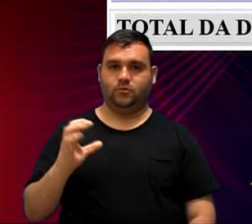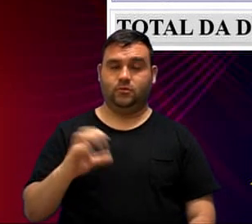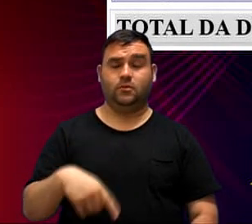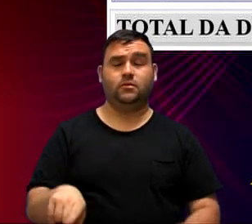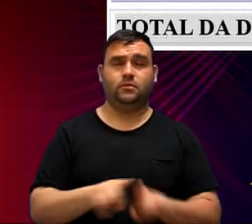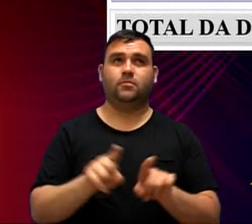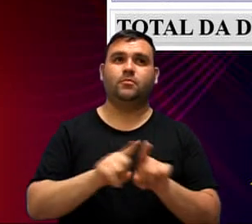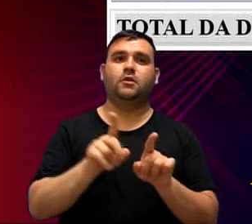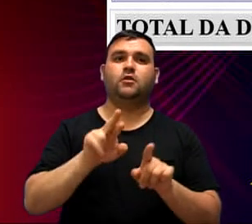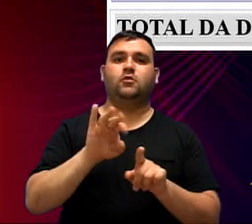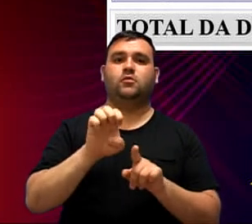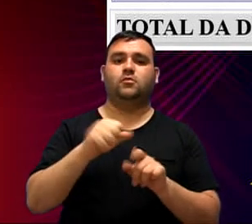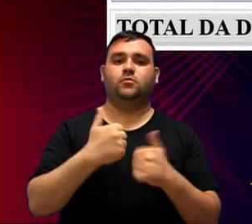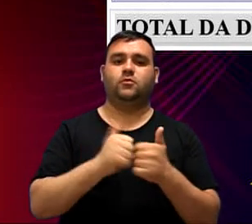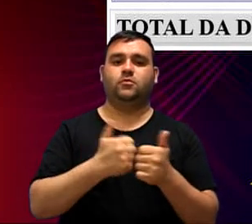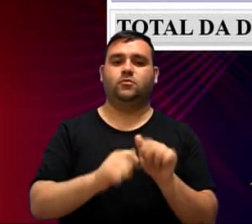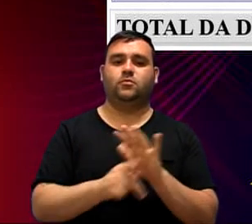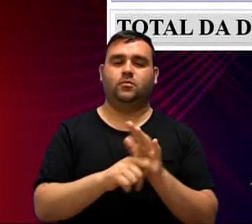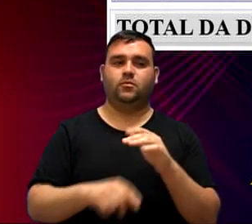R$ 30.169.320,18 e a URBS de